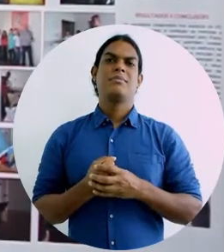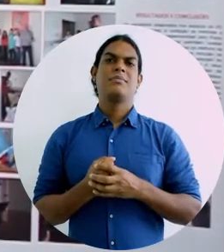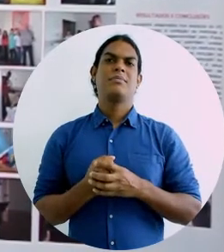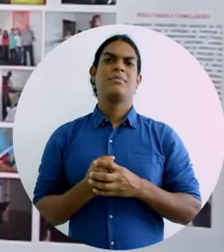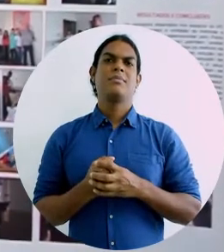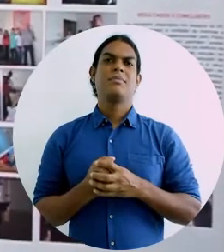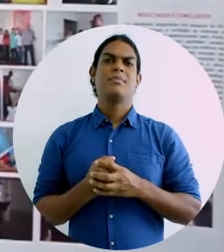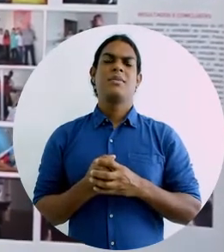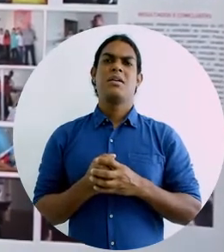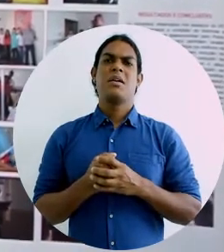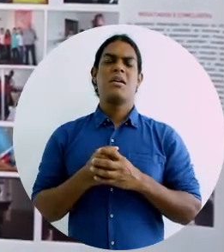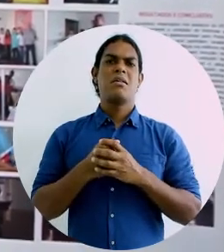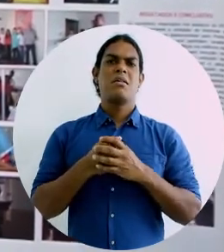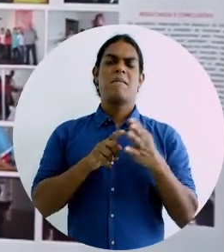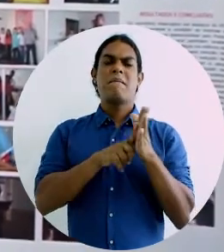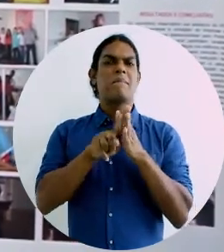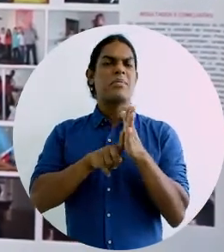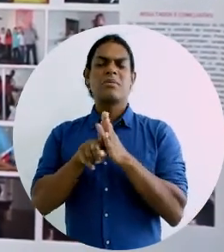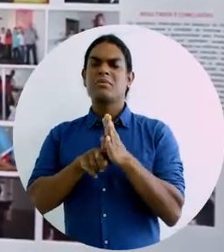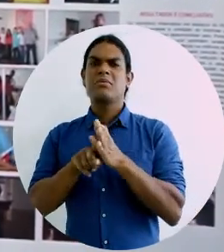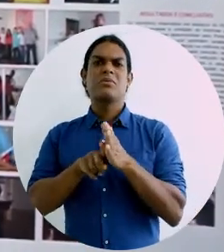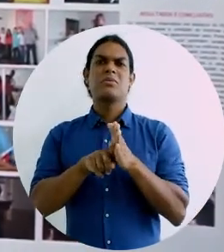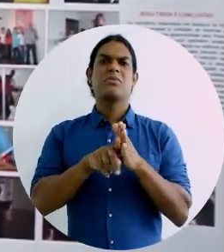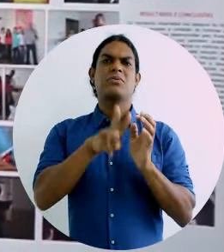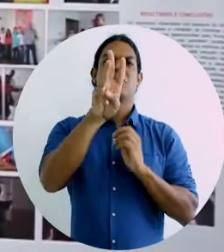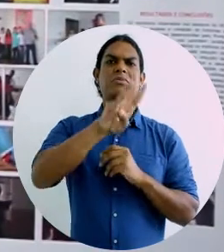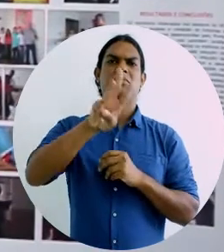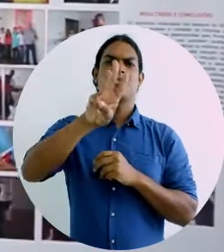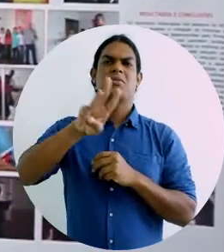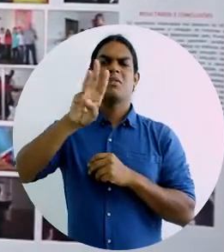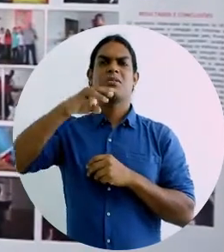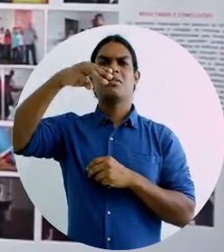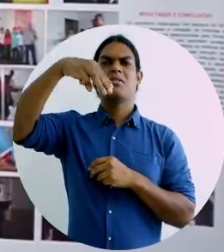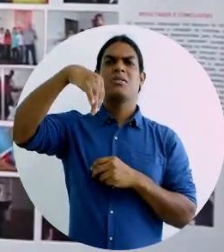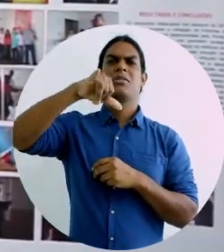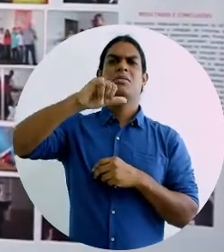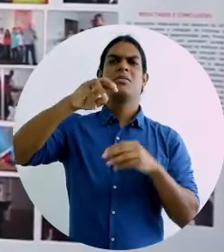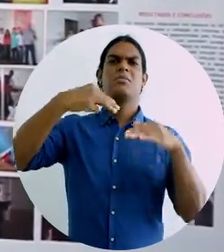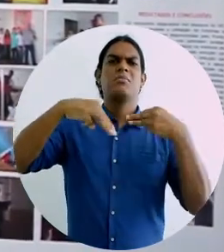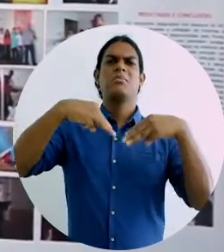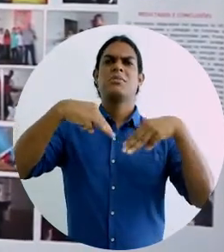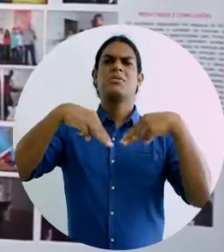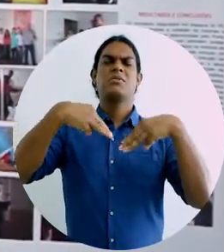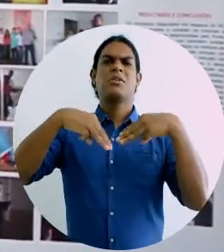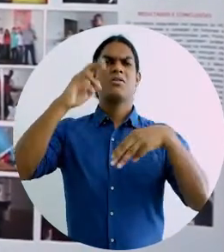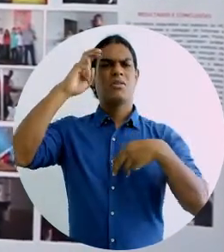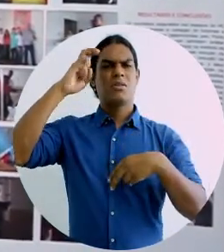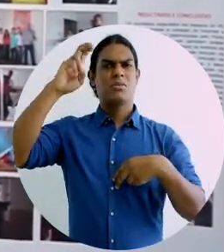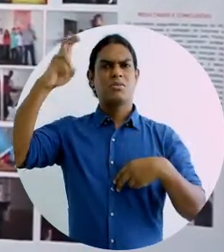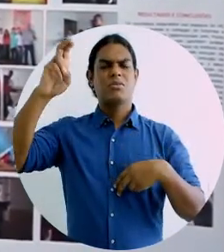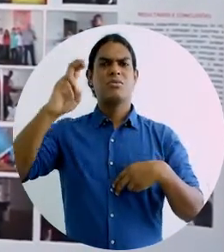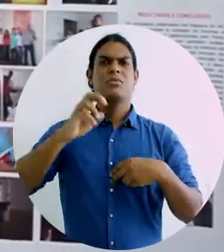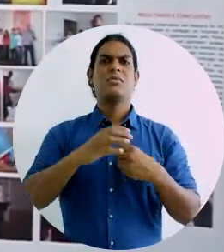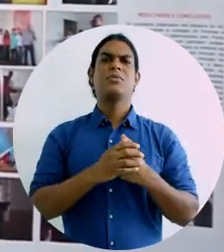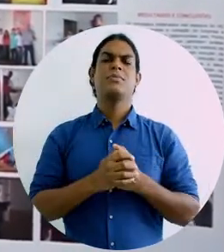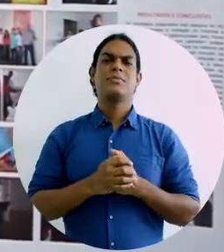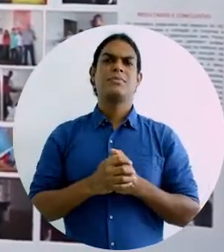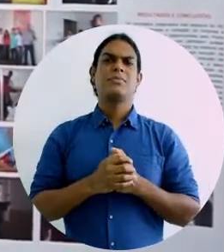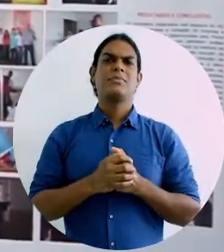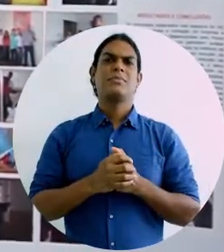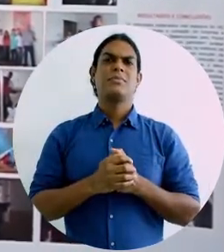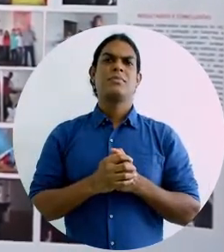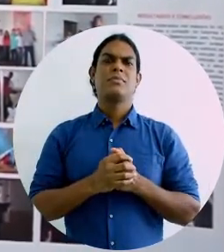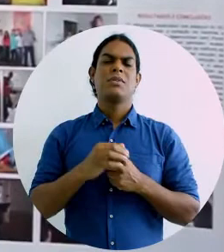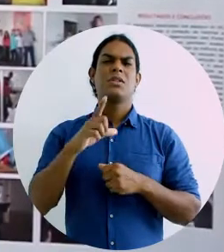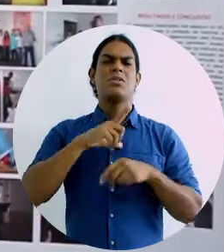Ela entrou em um site do Ministério da Cultura. Na época, o Ministério da Cultura estava com um edital aberto para a criação de pontos de leitura.